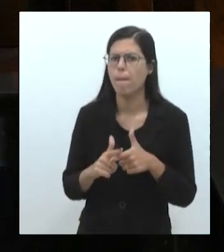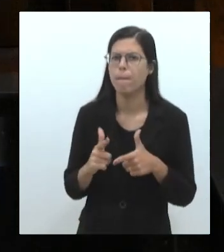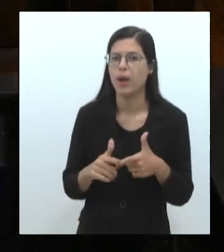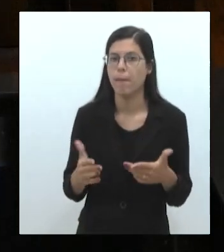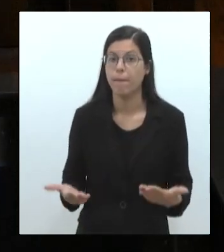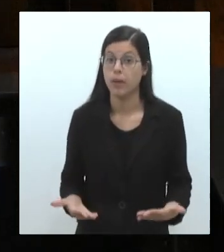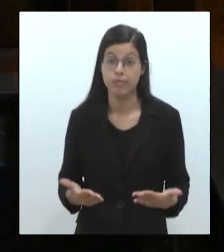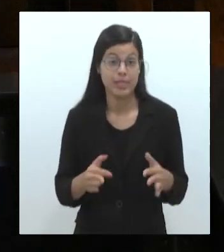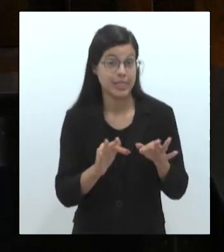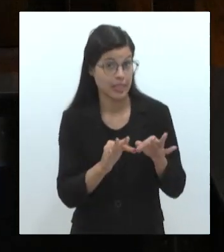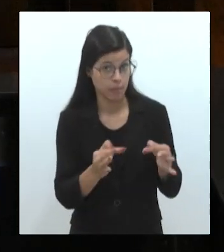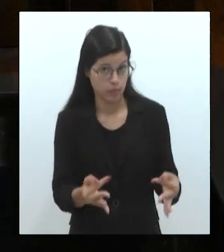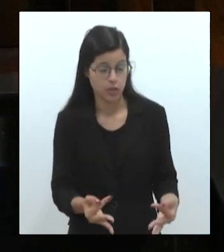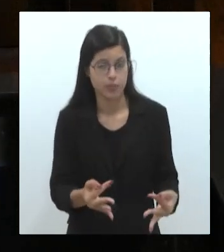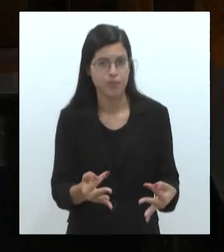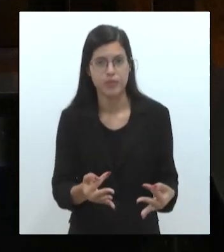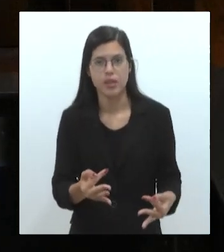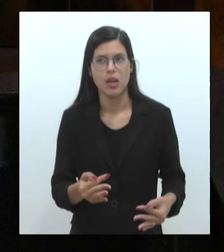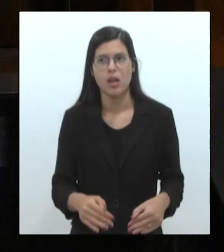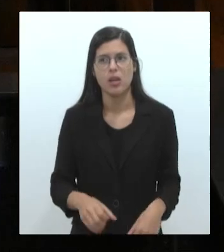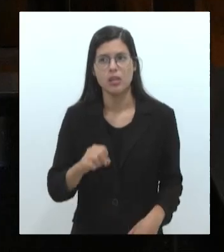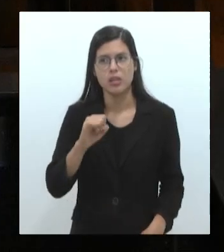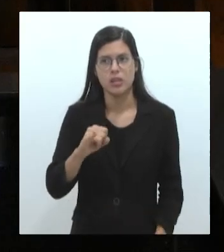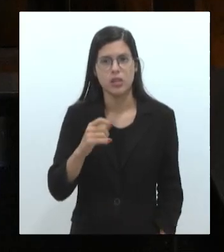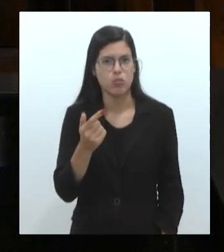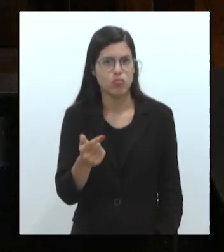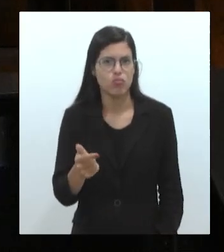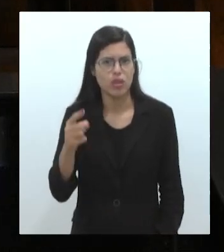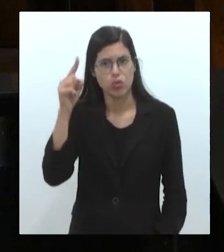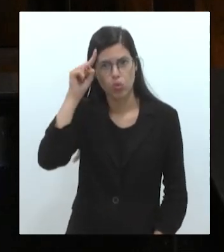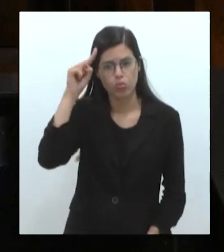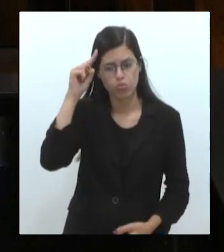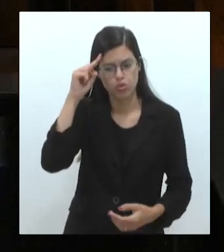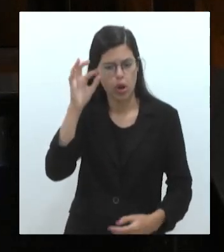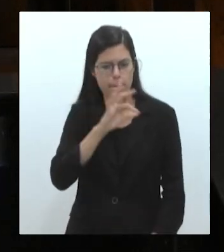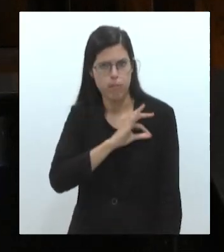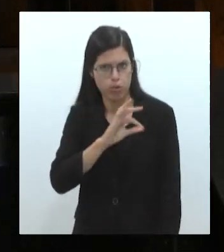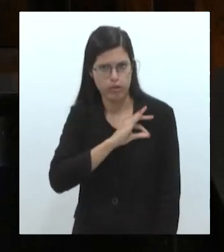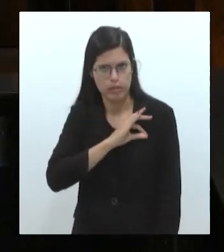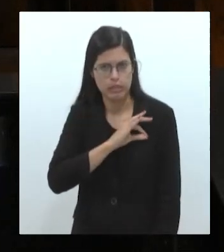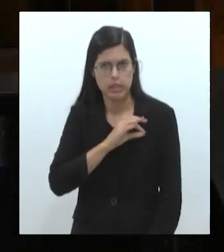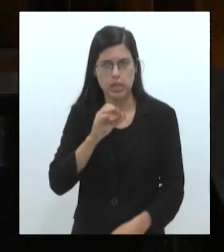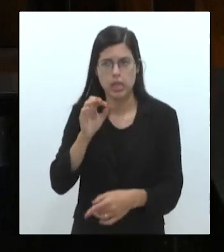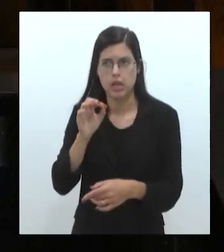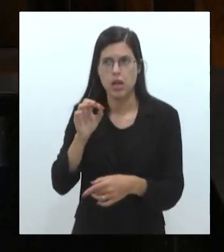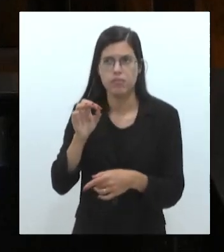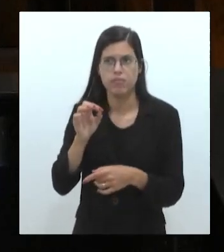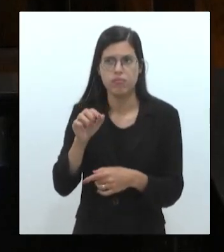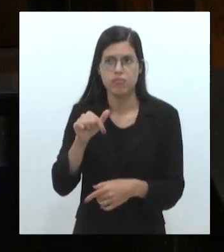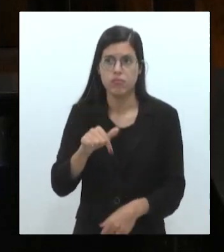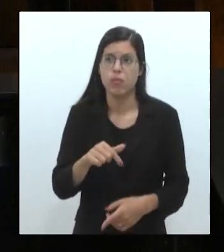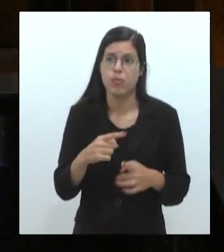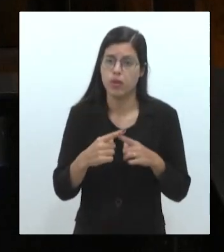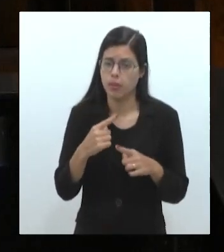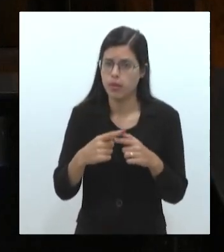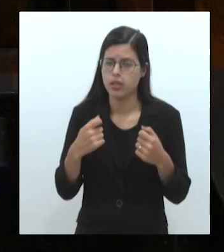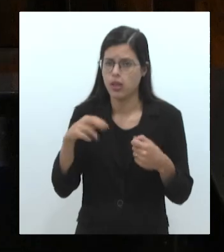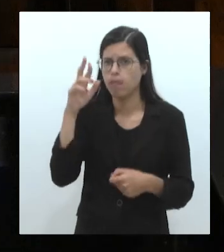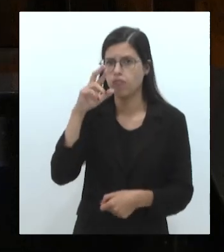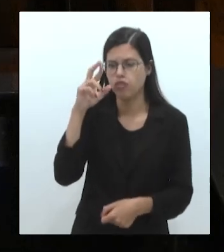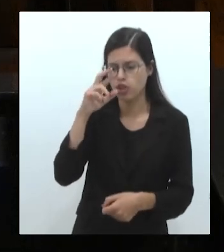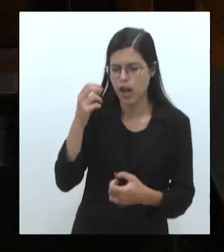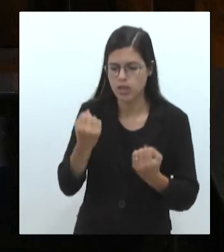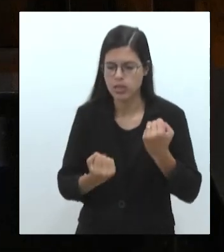simples. Quando você não tem um patrulhamento diário, porque o patrulhamento ostensivo é diário, quando você não tem um